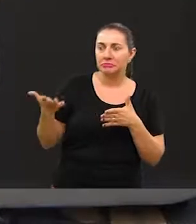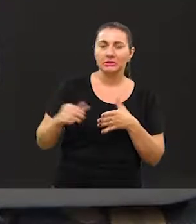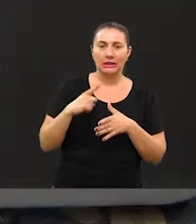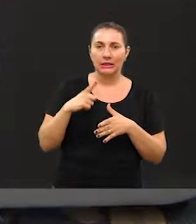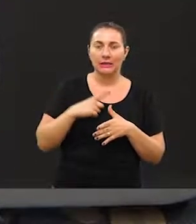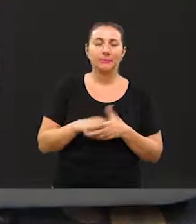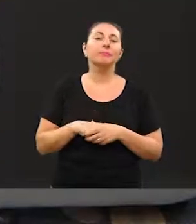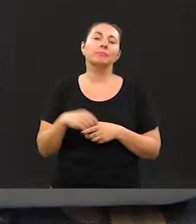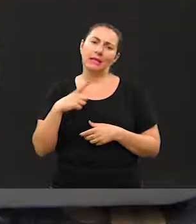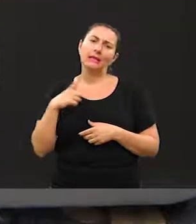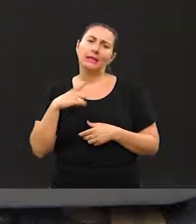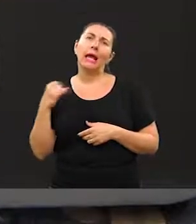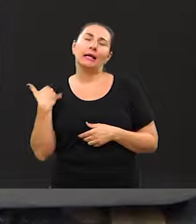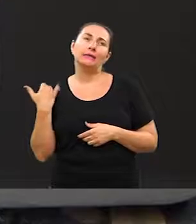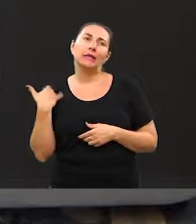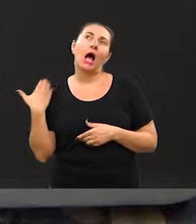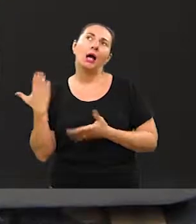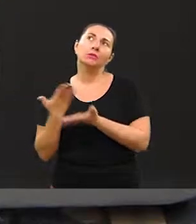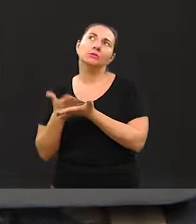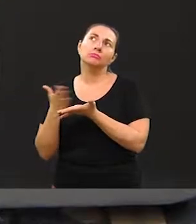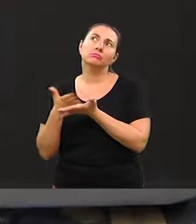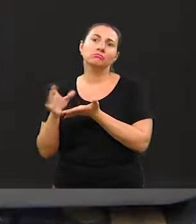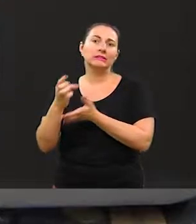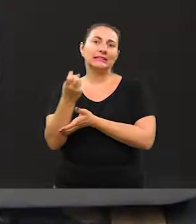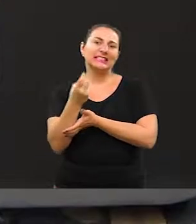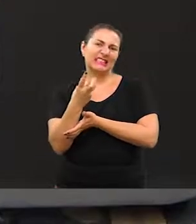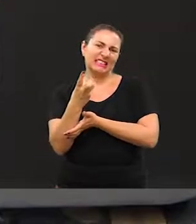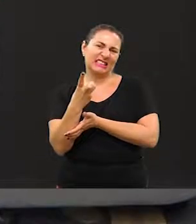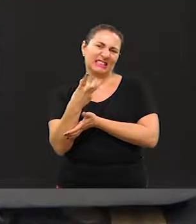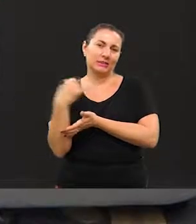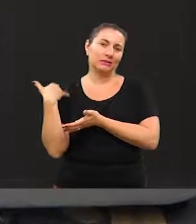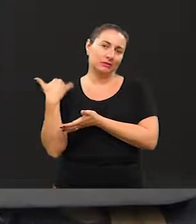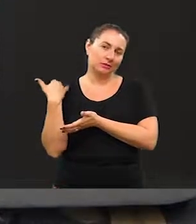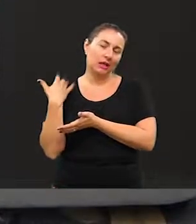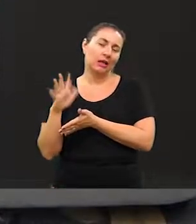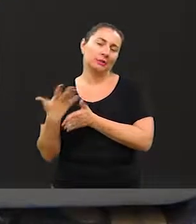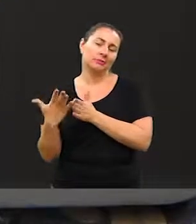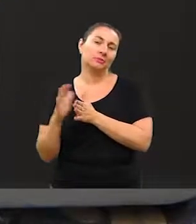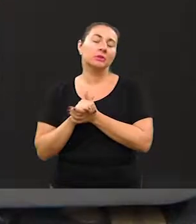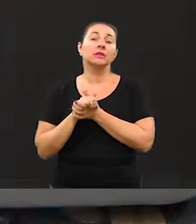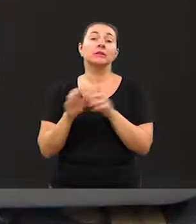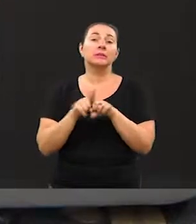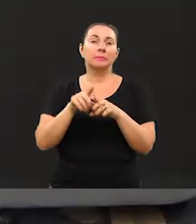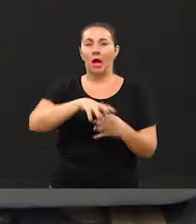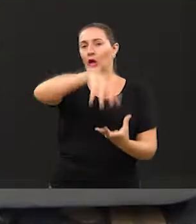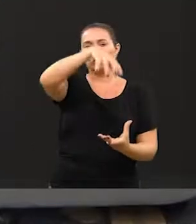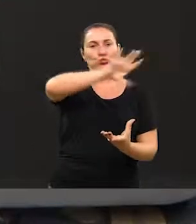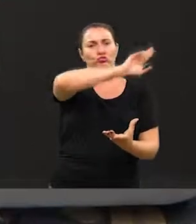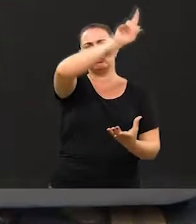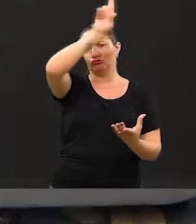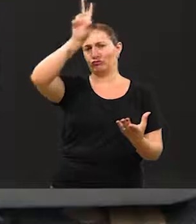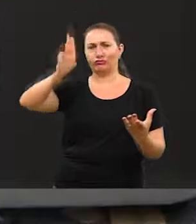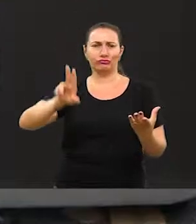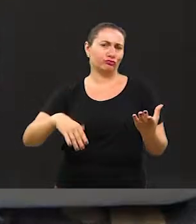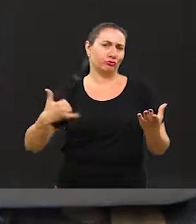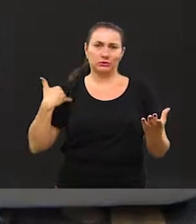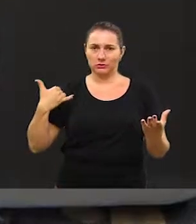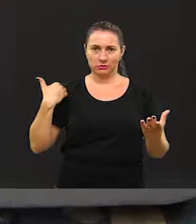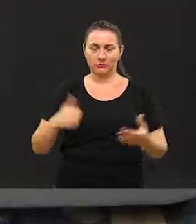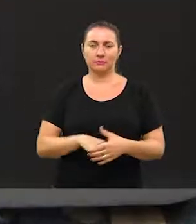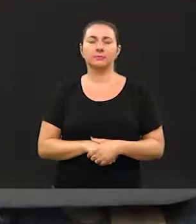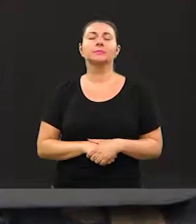pequenininho... Tenho uma turma pequenininha. Pequenininha. 13 anos, mais ou menos, nessa faixa. E adultos de todas